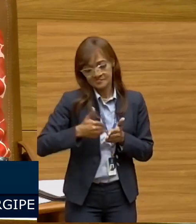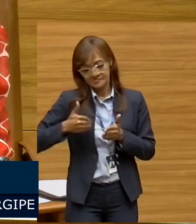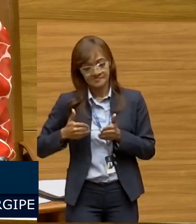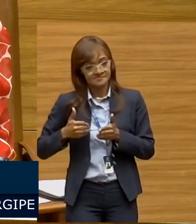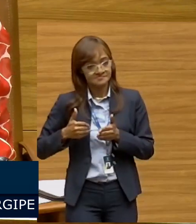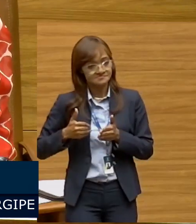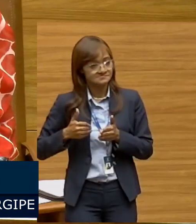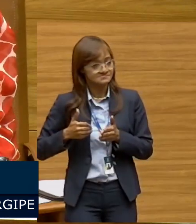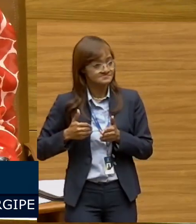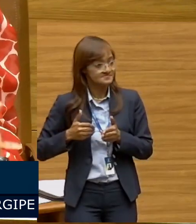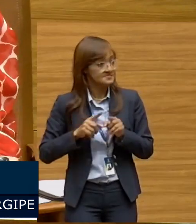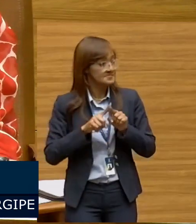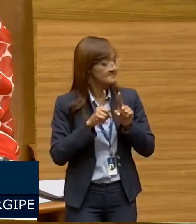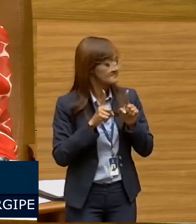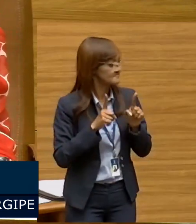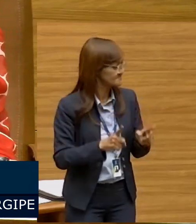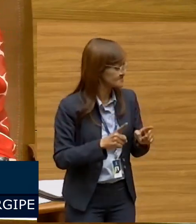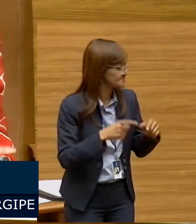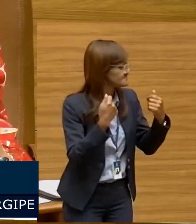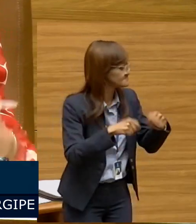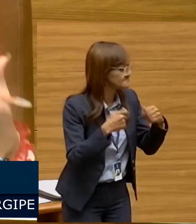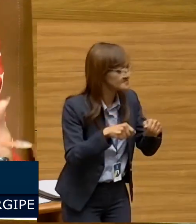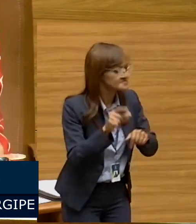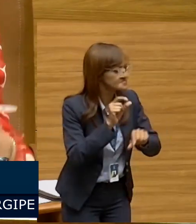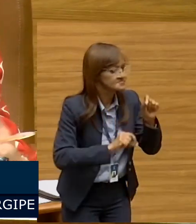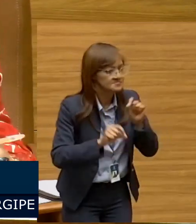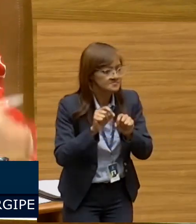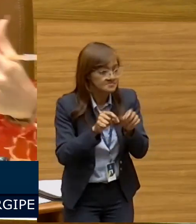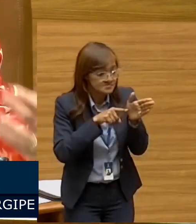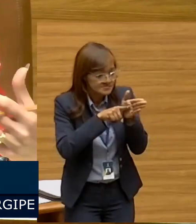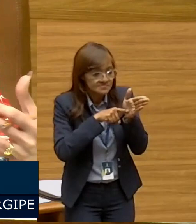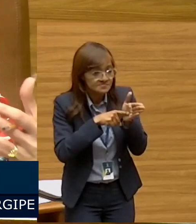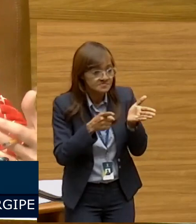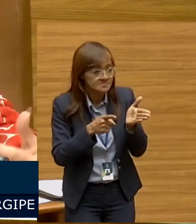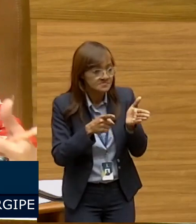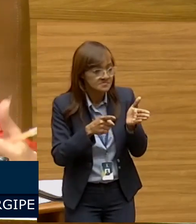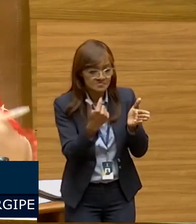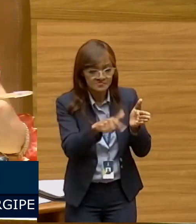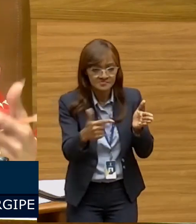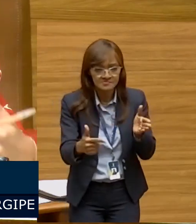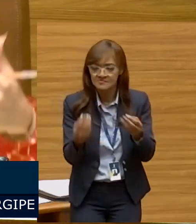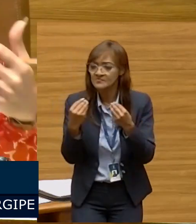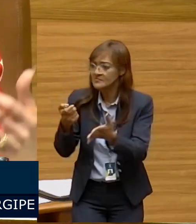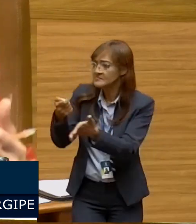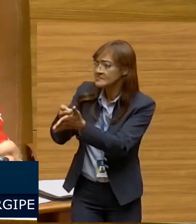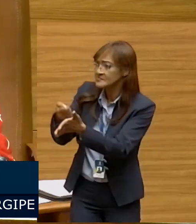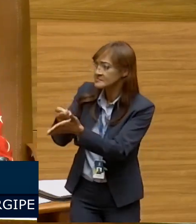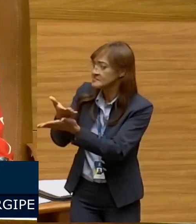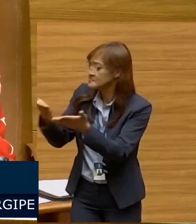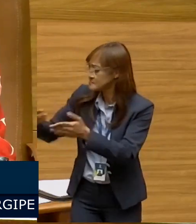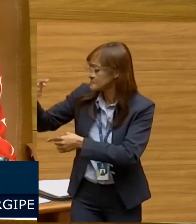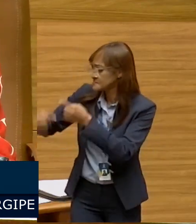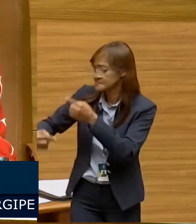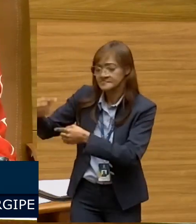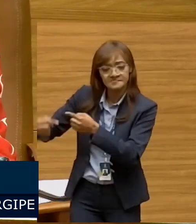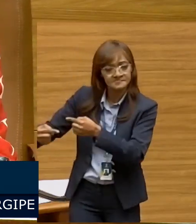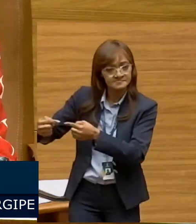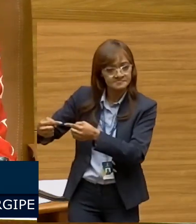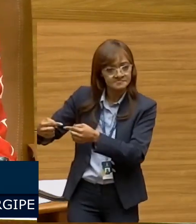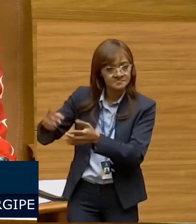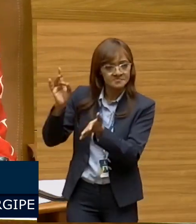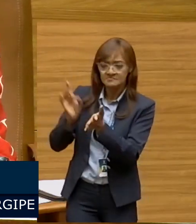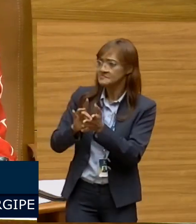né? Porque sem dados, né, a gente não tem como cobrar, né, políticas públicas efetivas para,